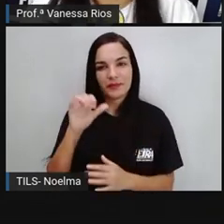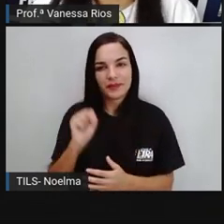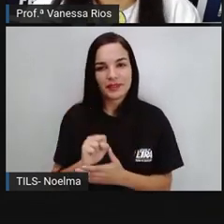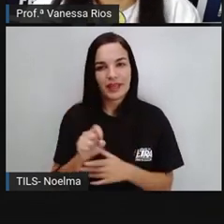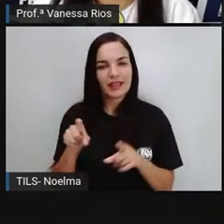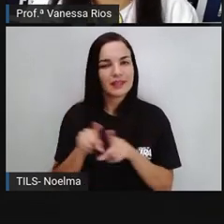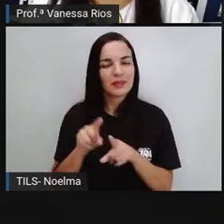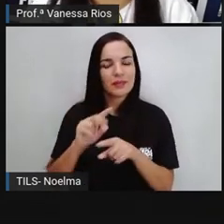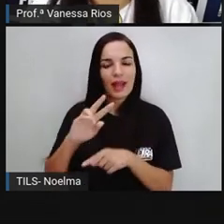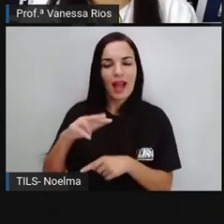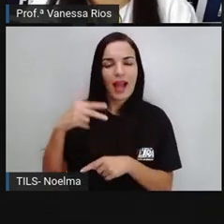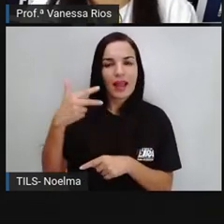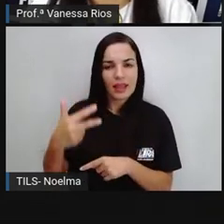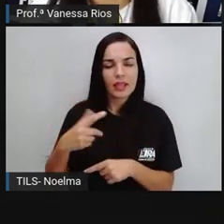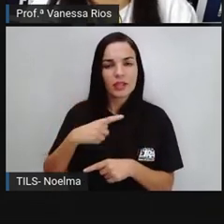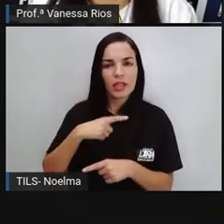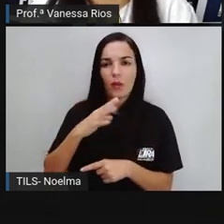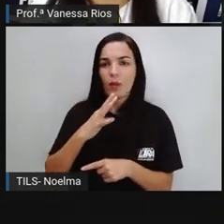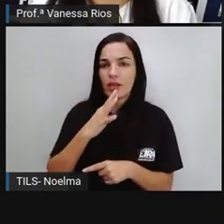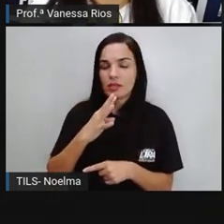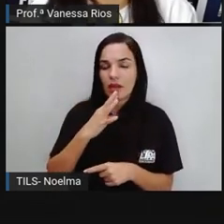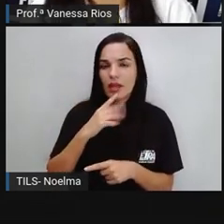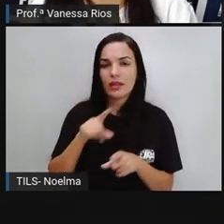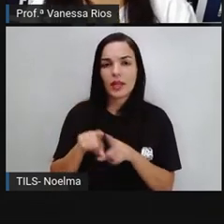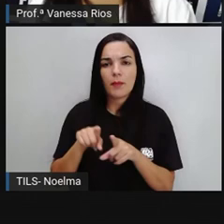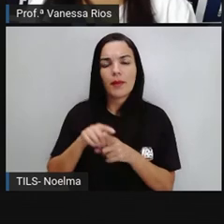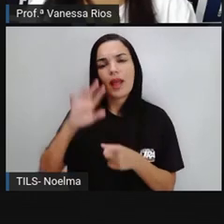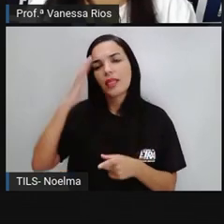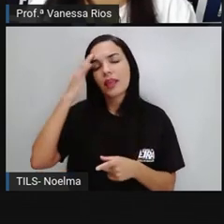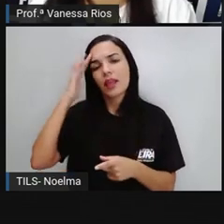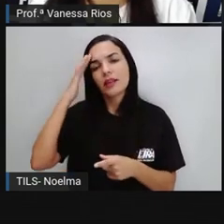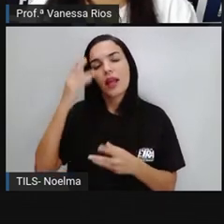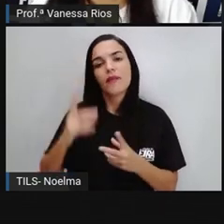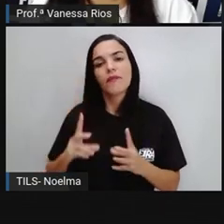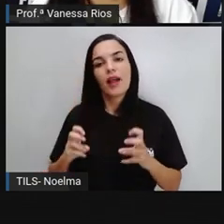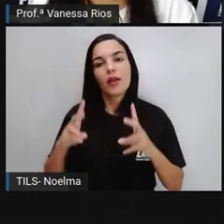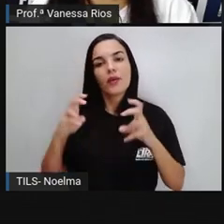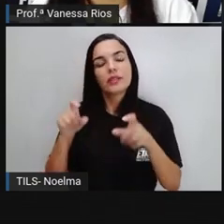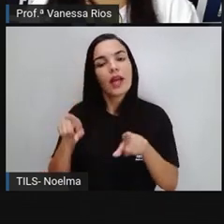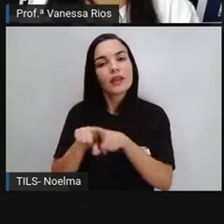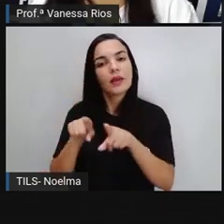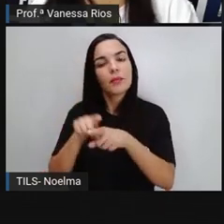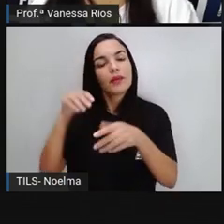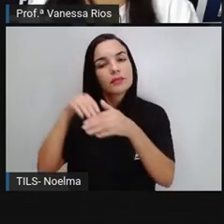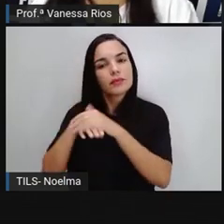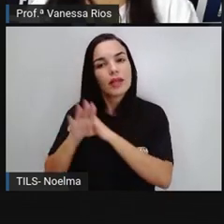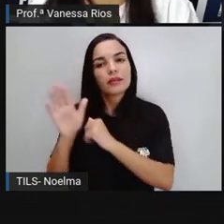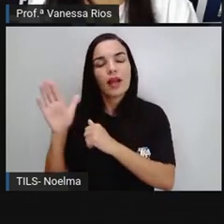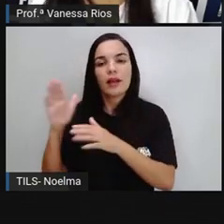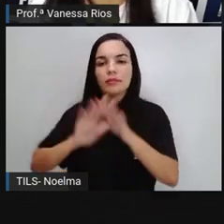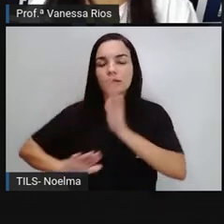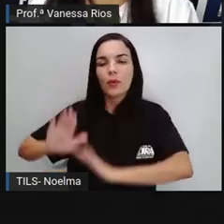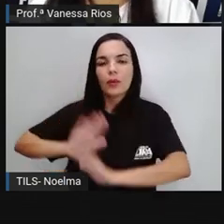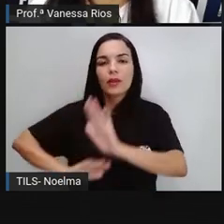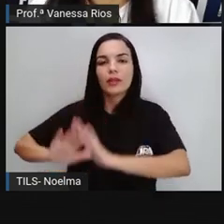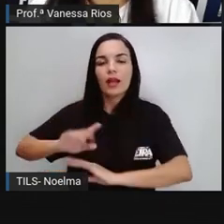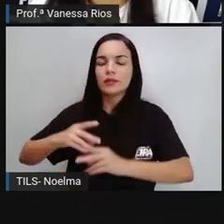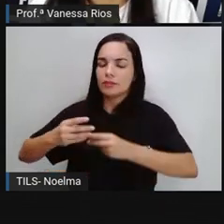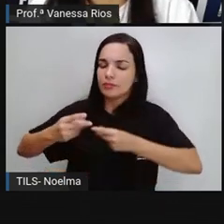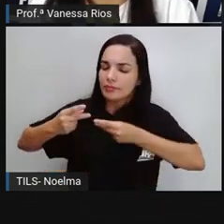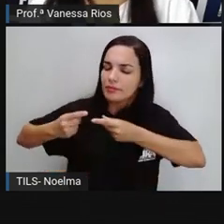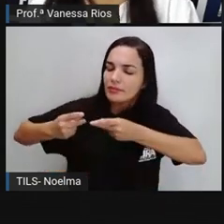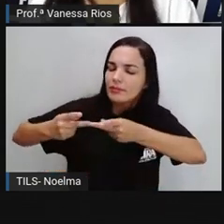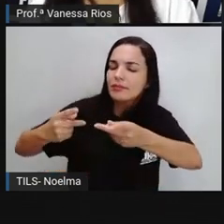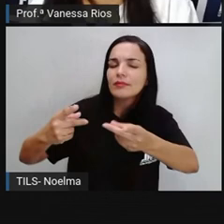de conhecermos, podermos entender, valorizar e também conservar esses bens para que eles durem aí,